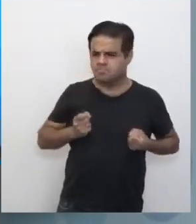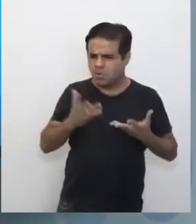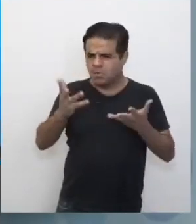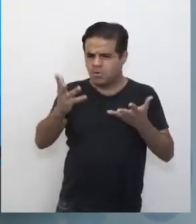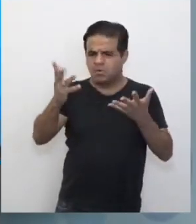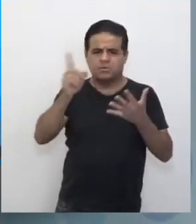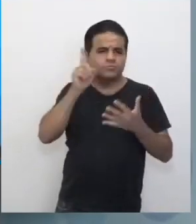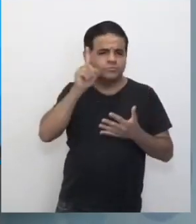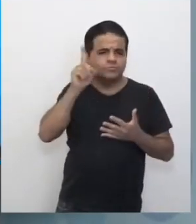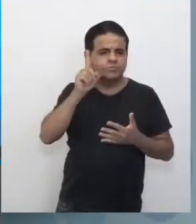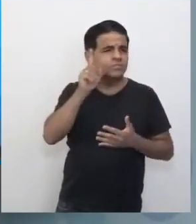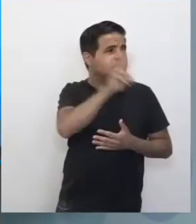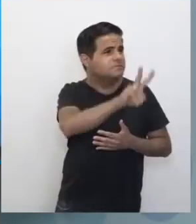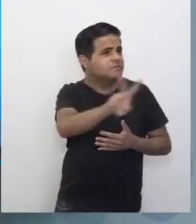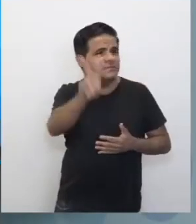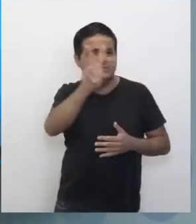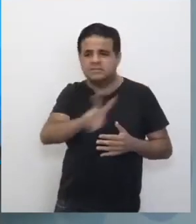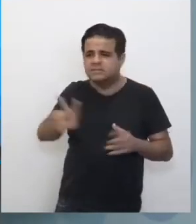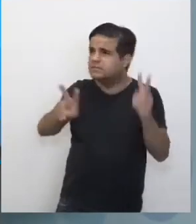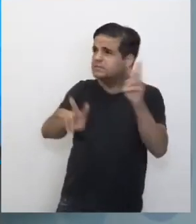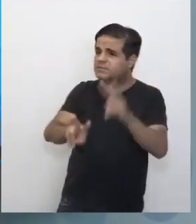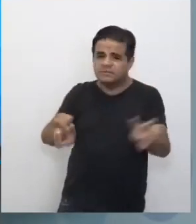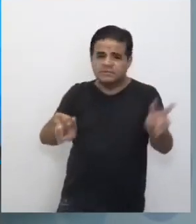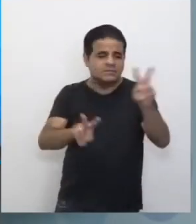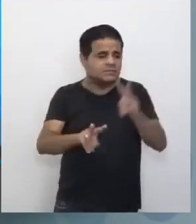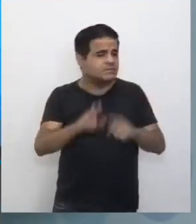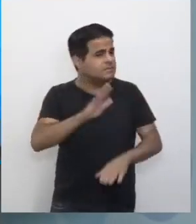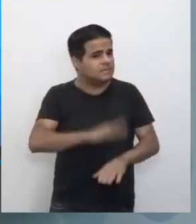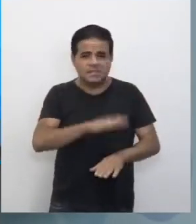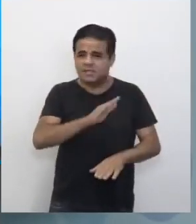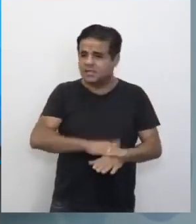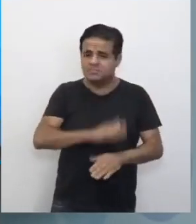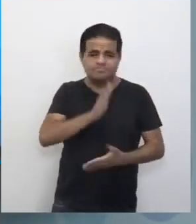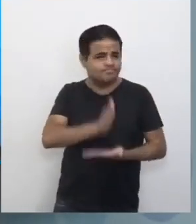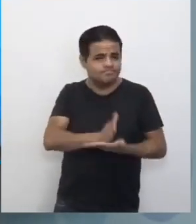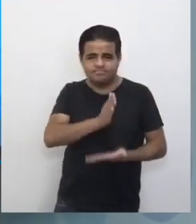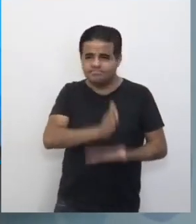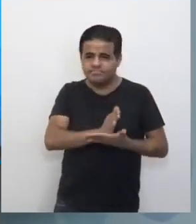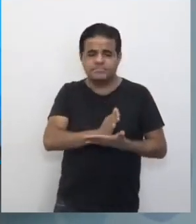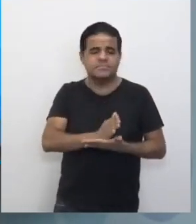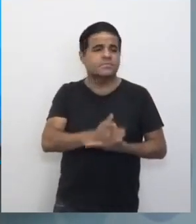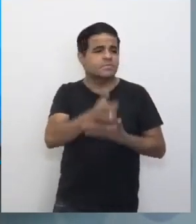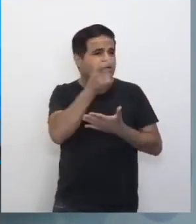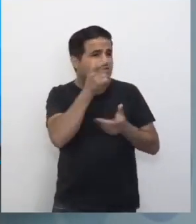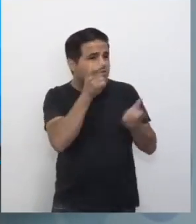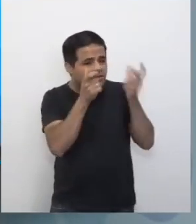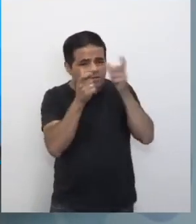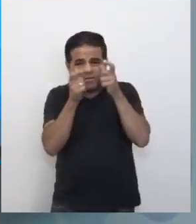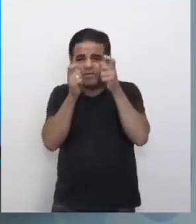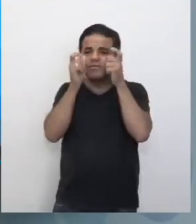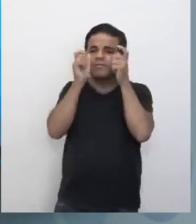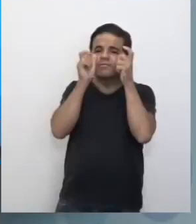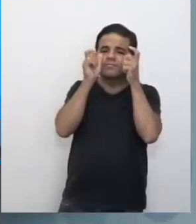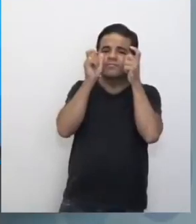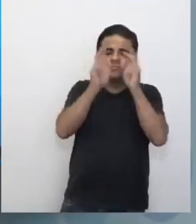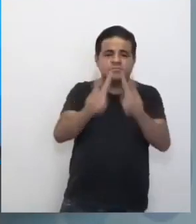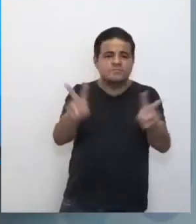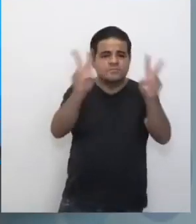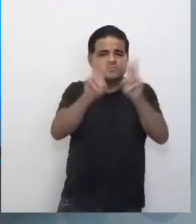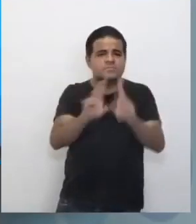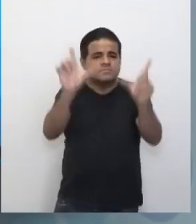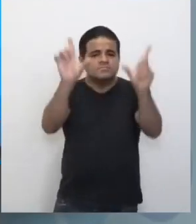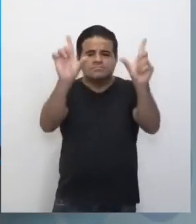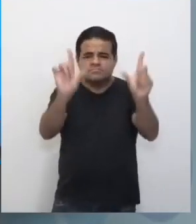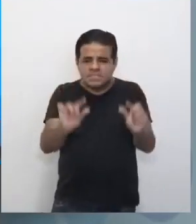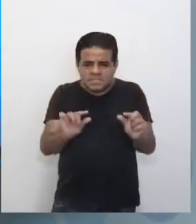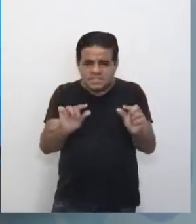dia, é em todo lugar, né? Você está em todo lugar, poluição o tempo todo. Então, poluição ambiental, a gente já mentalizou, né? Minimiza,